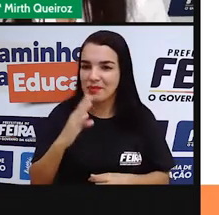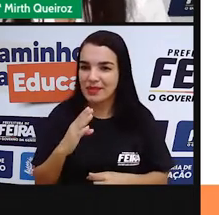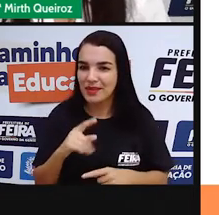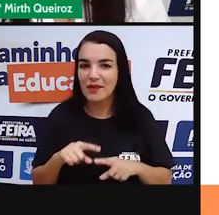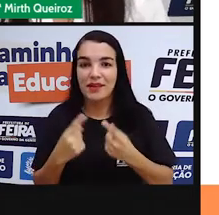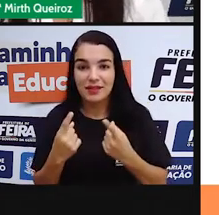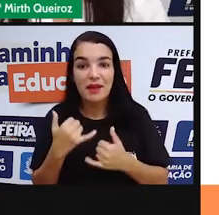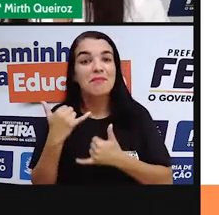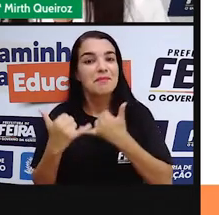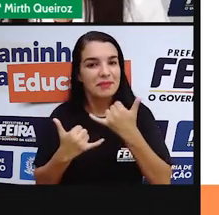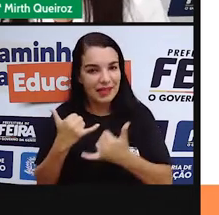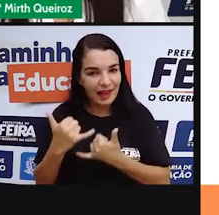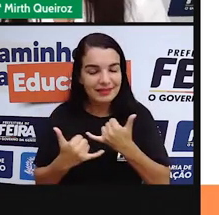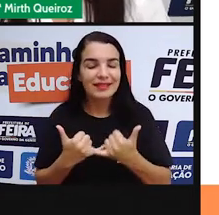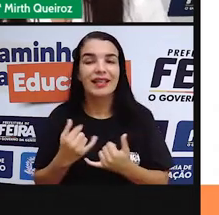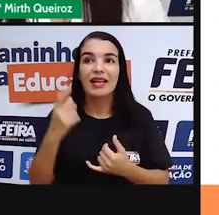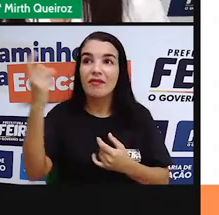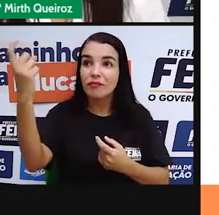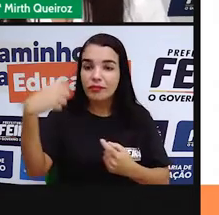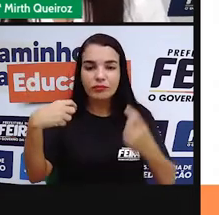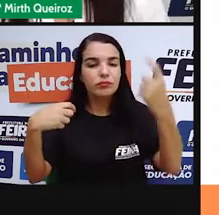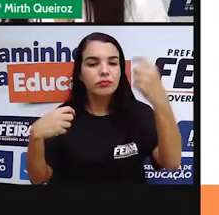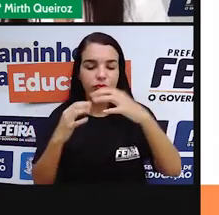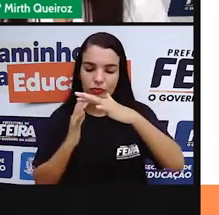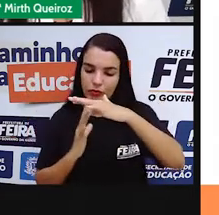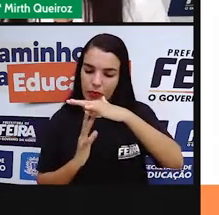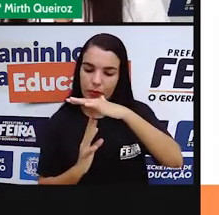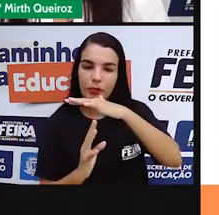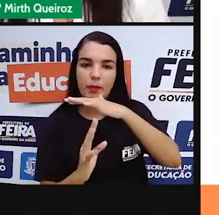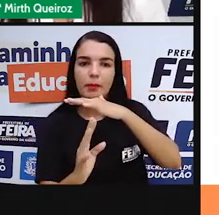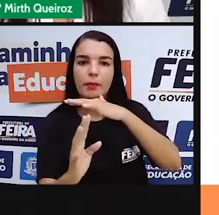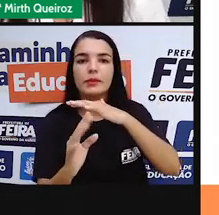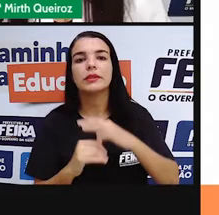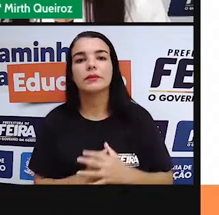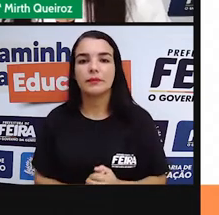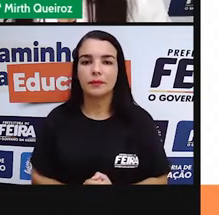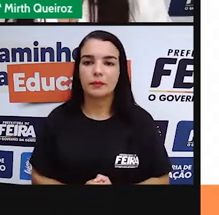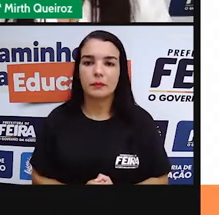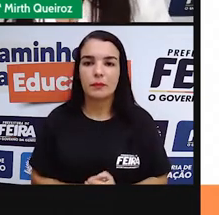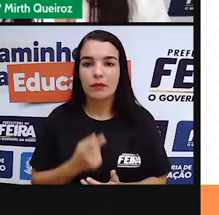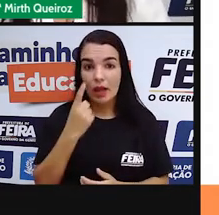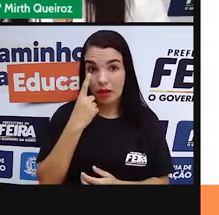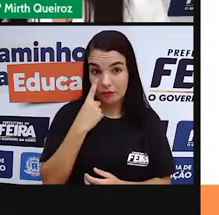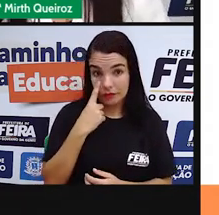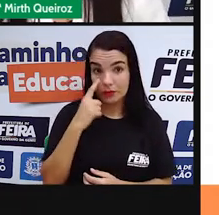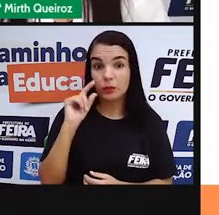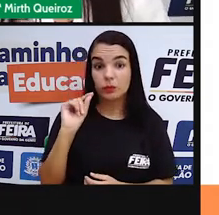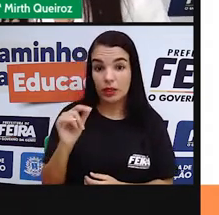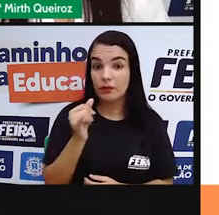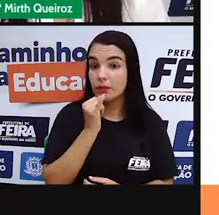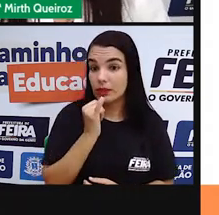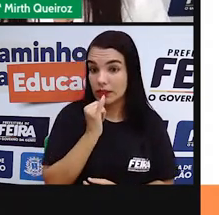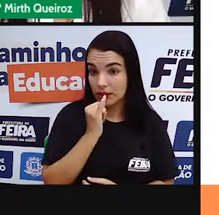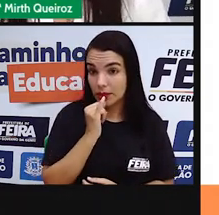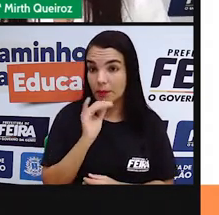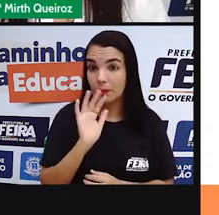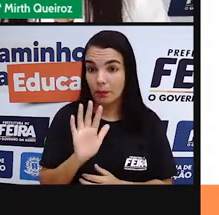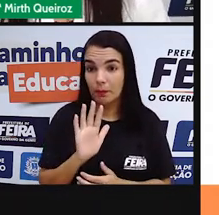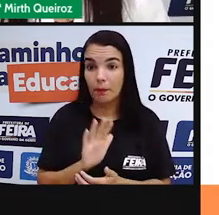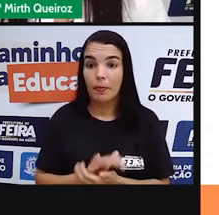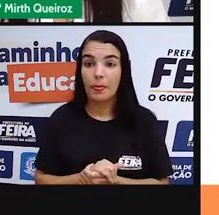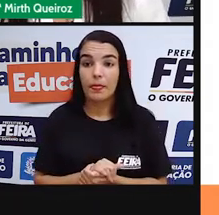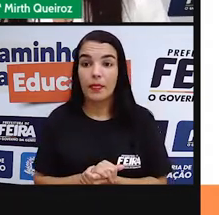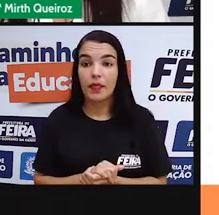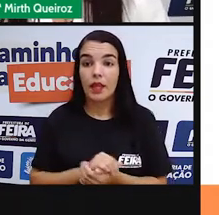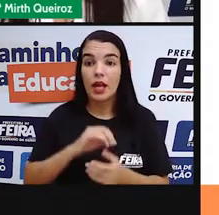brincadeiras, que são brincadeiras que vieram aí de fora junto com os imigrantes. Nós temos, por exemplo, uma brincadeira